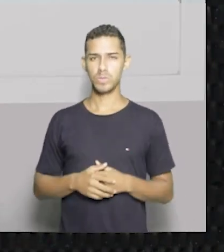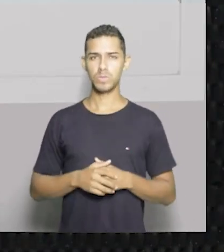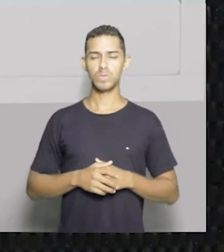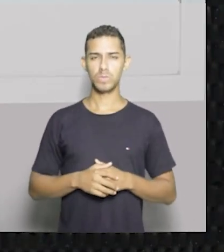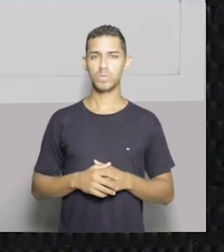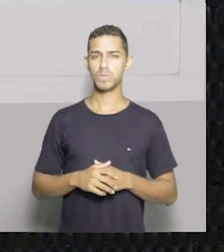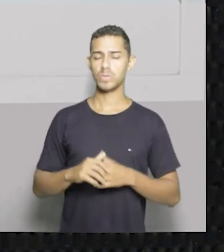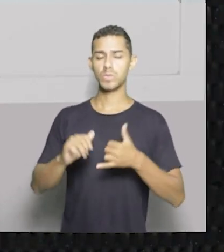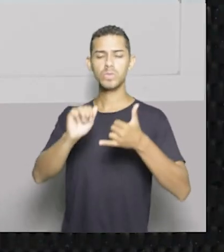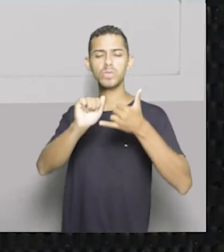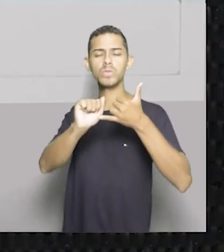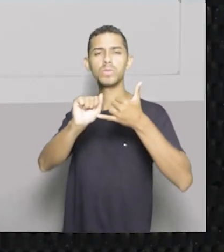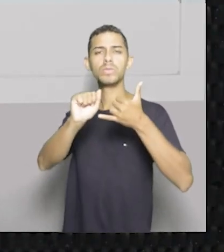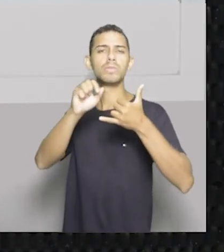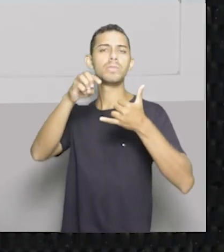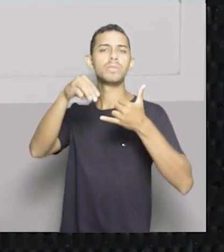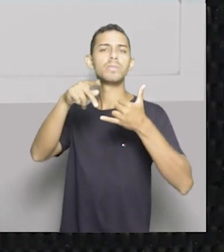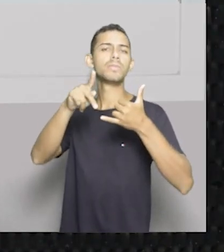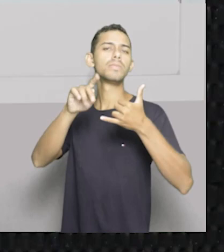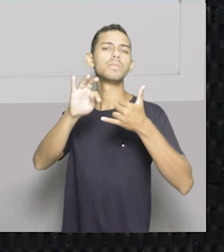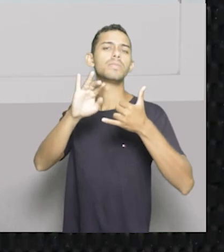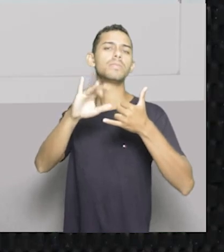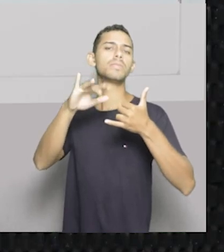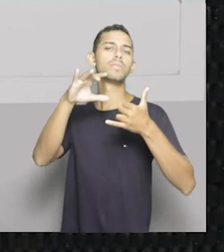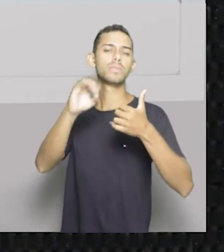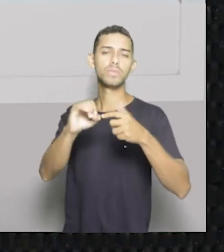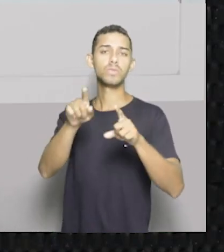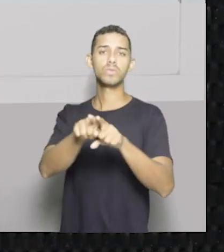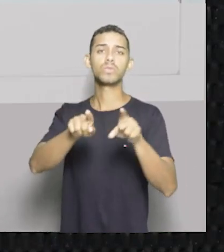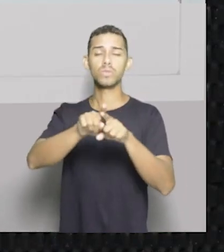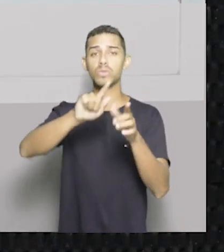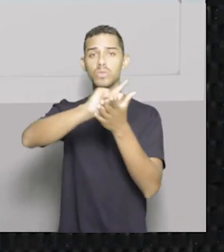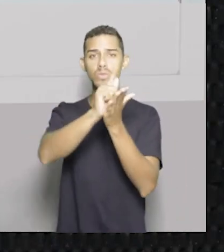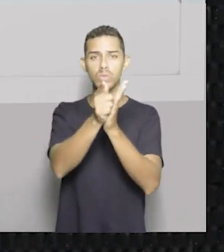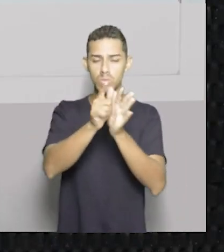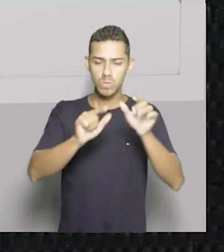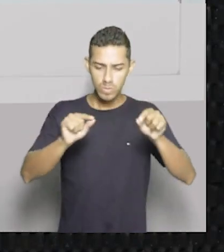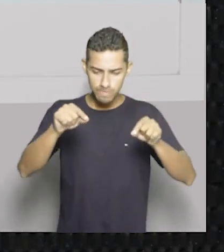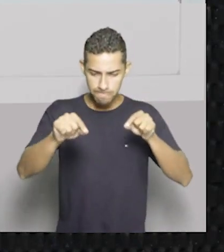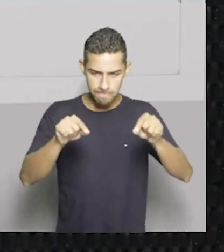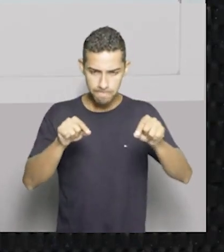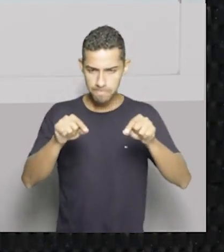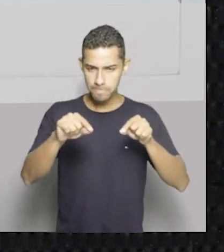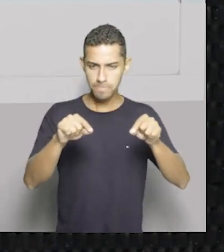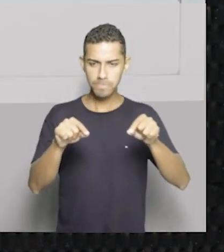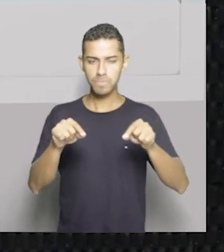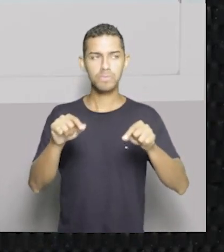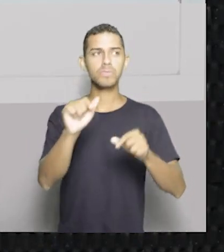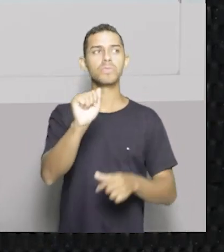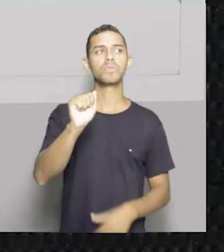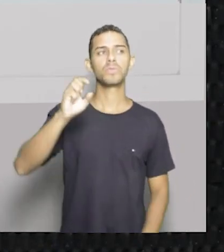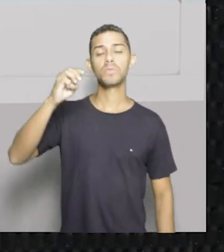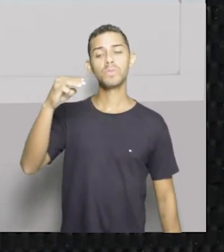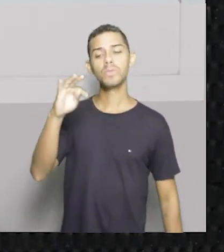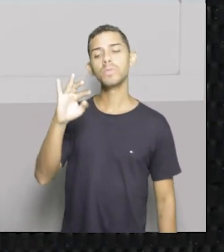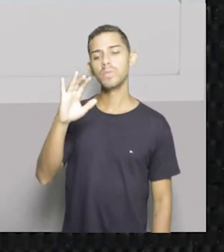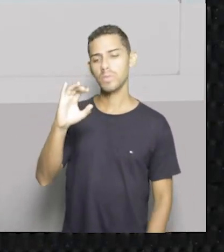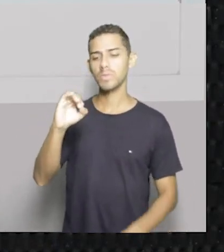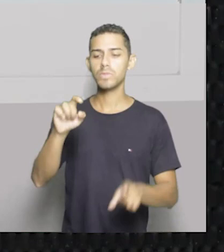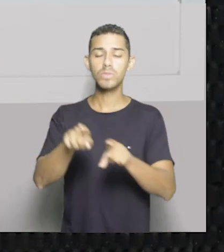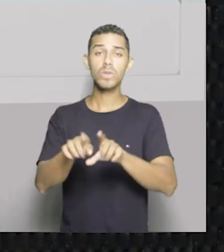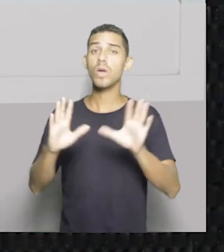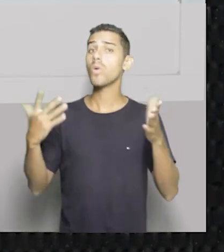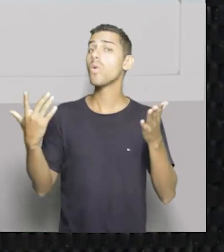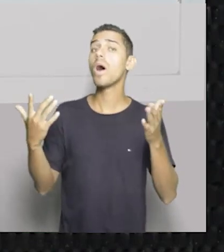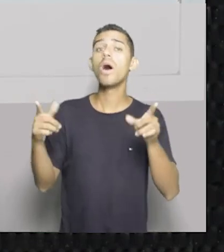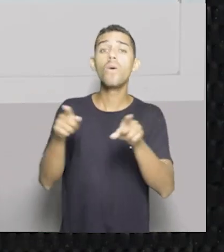amperímetro. Amperímetro é um instrumento utilizado para medir corrente elétrica. Então, esse amperímetro aqui, qual seria a